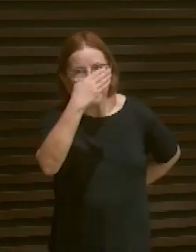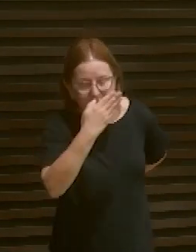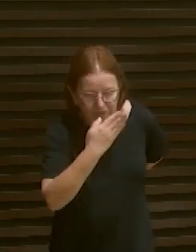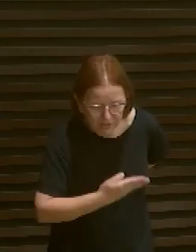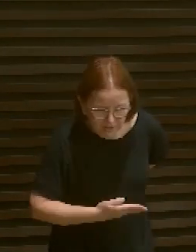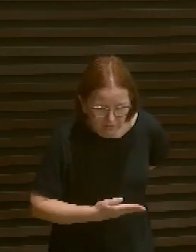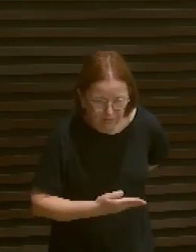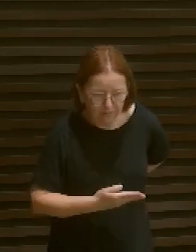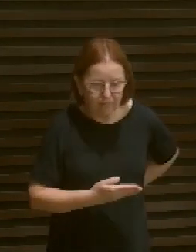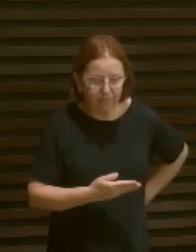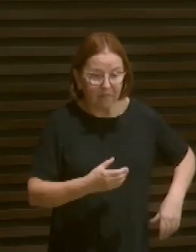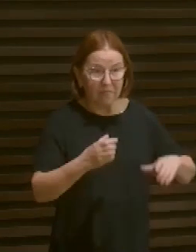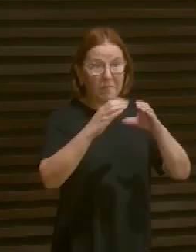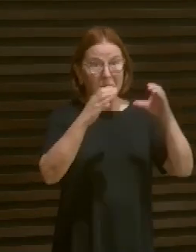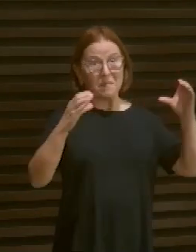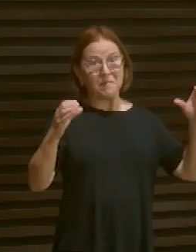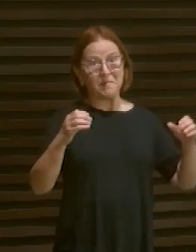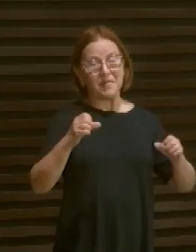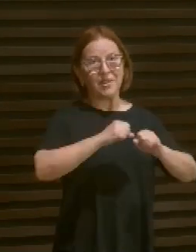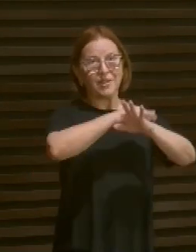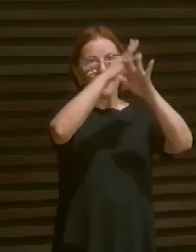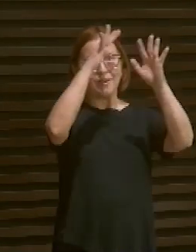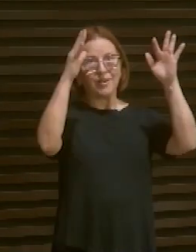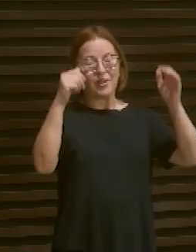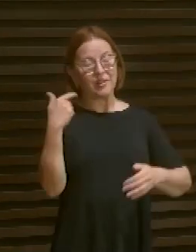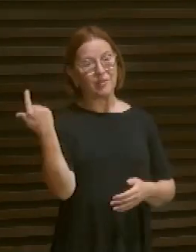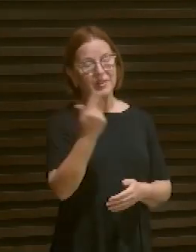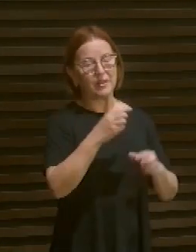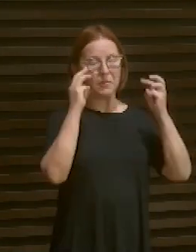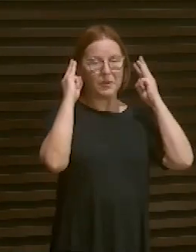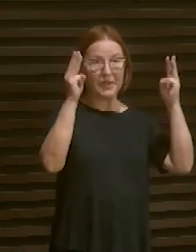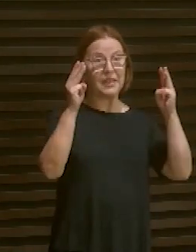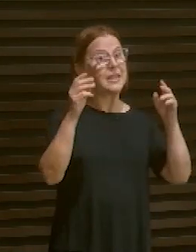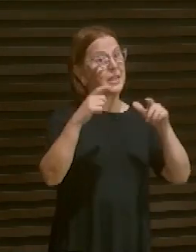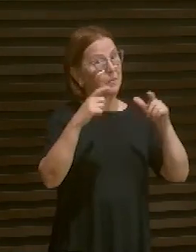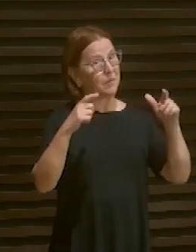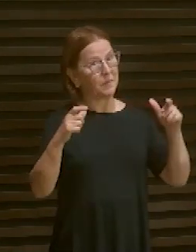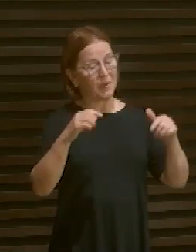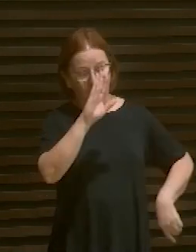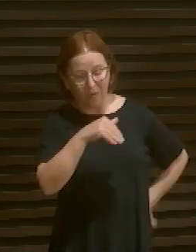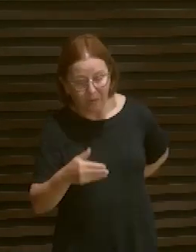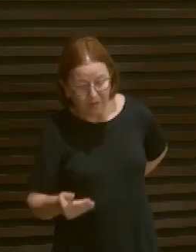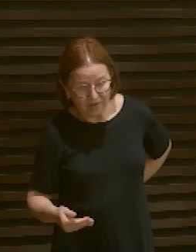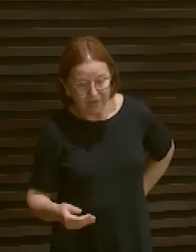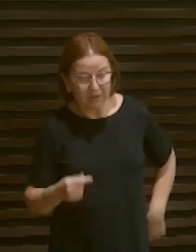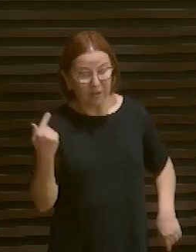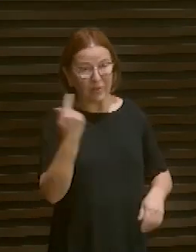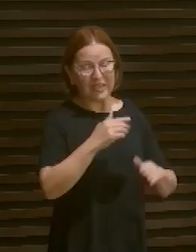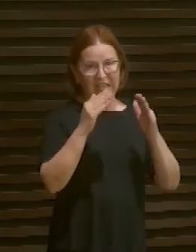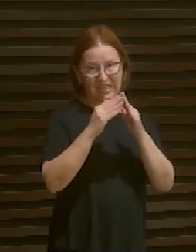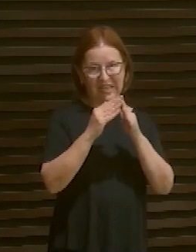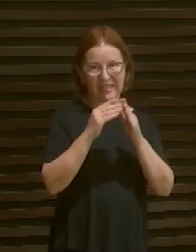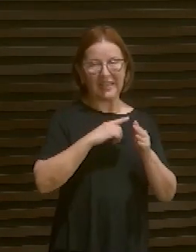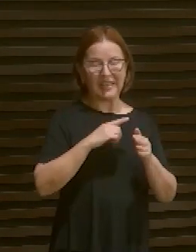de tanto maior glória do que Moisés, quanto maior honra do que a casa tem aquele que a